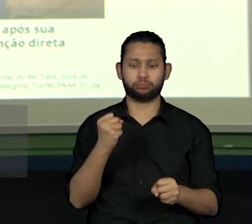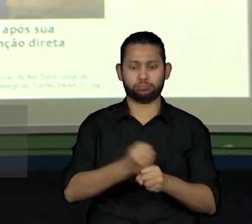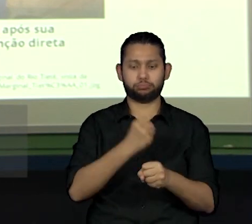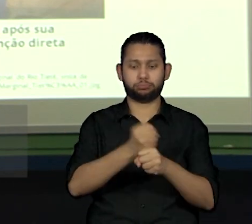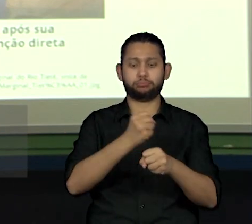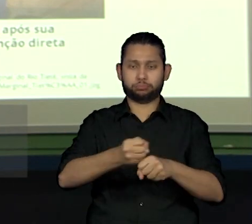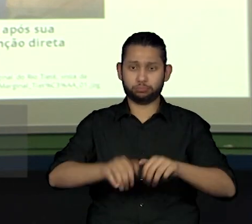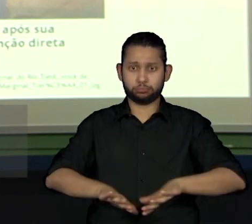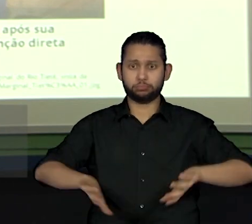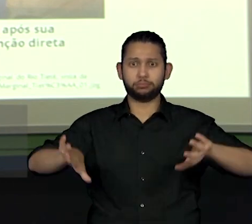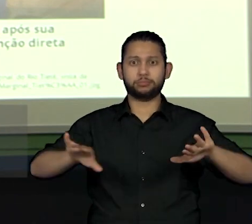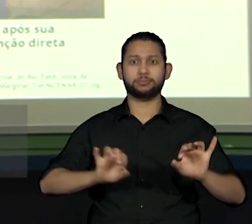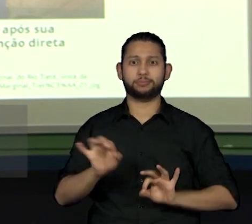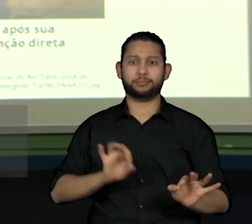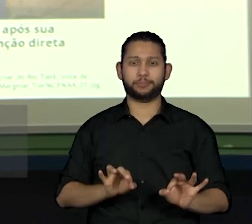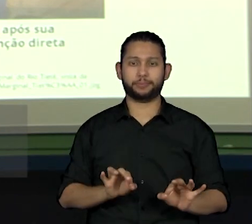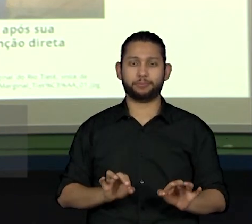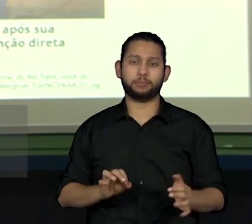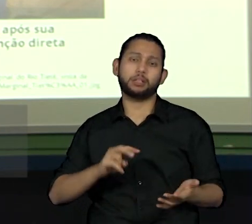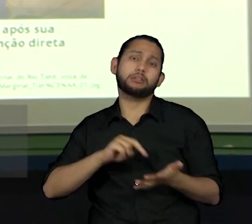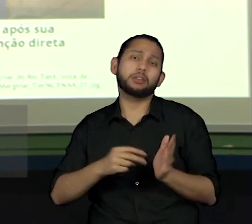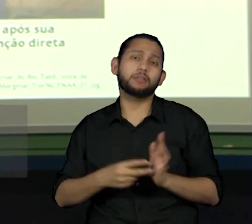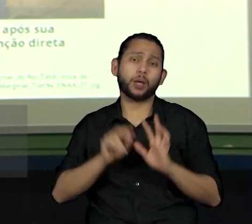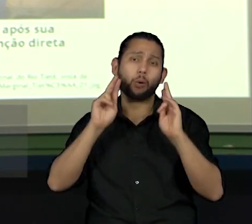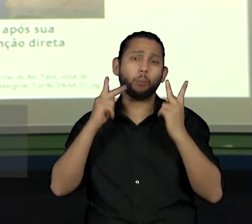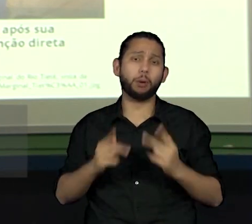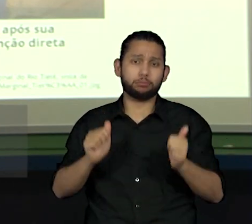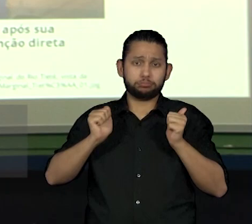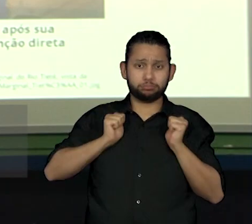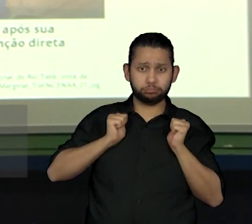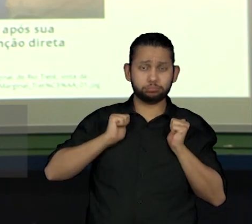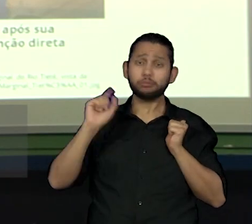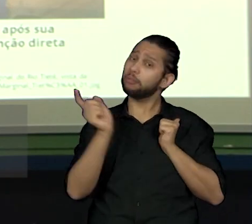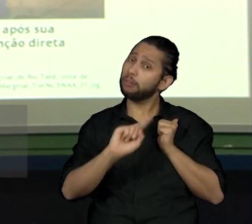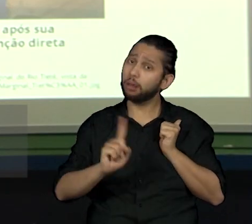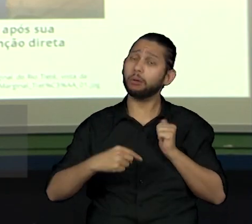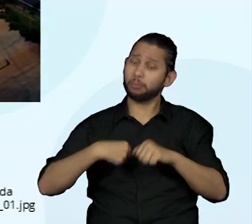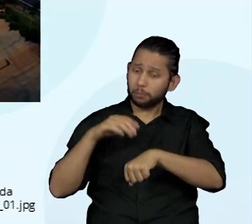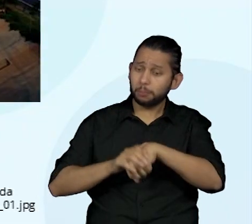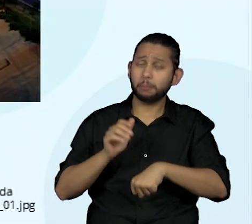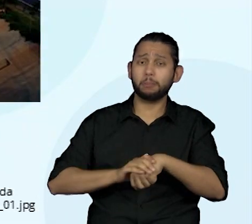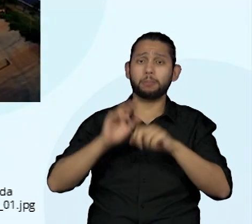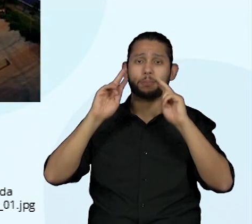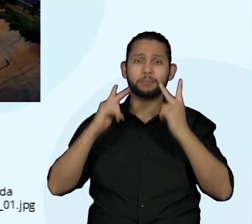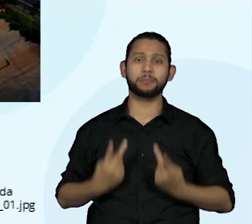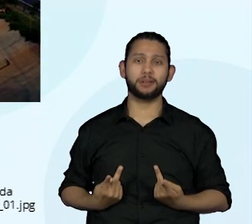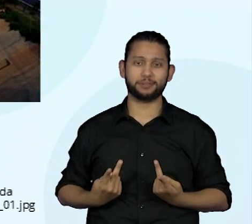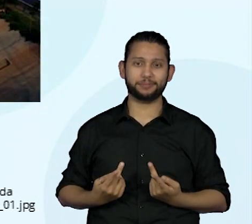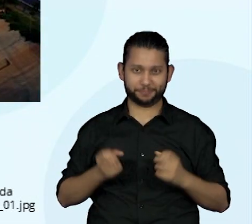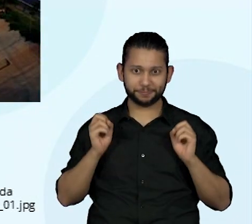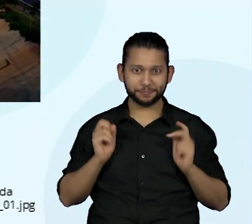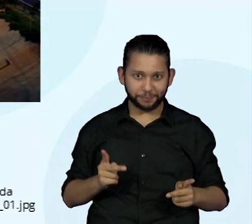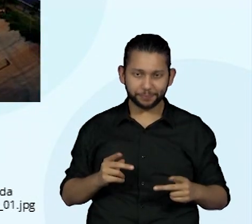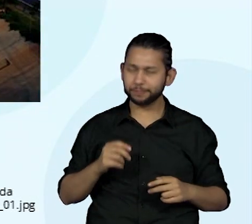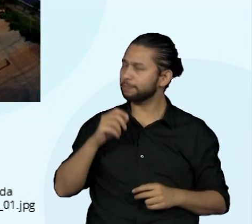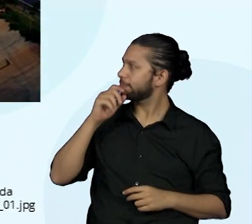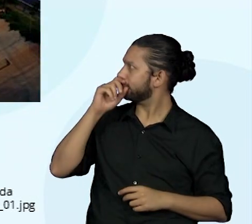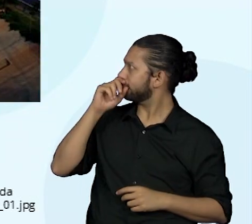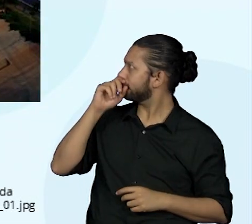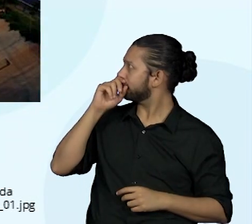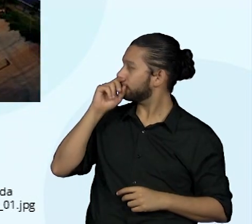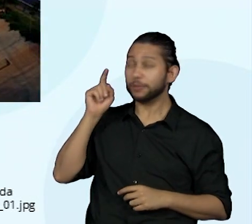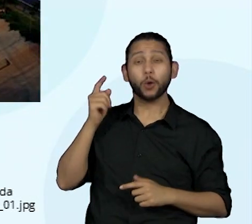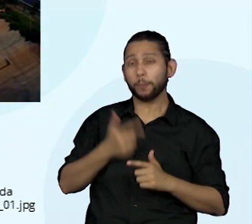humano agiu, ele não ficou passivo. Então, entenderam a diferença de um e do outro? Resolveu o problema, professor?